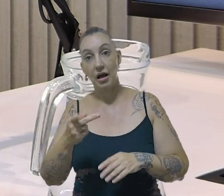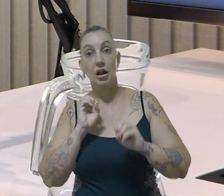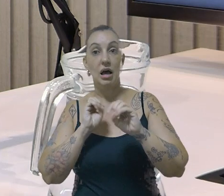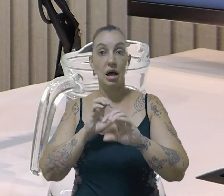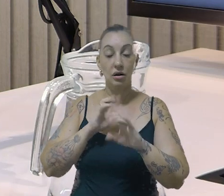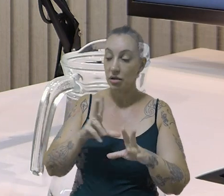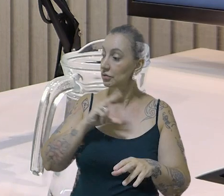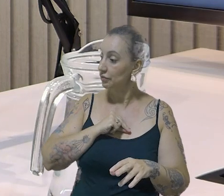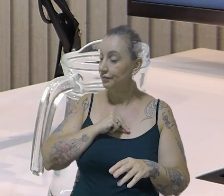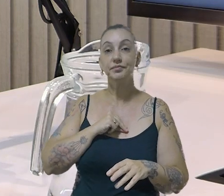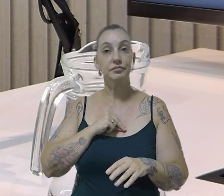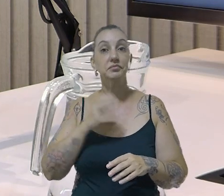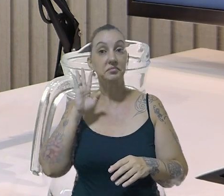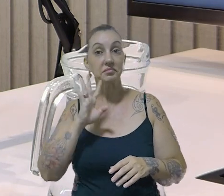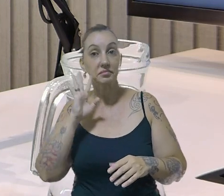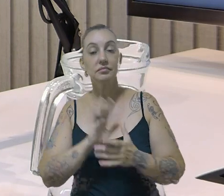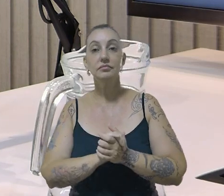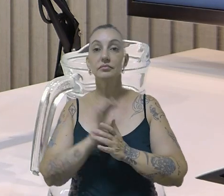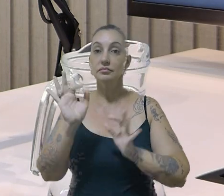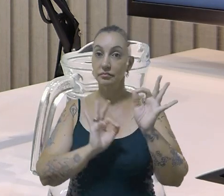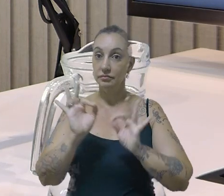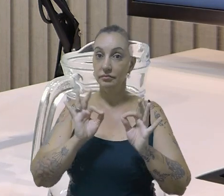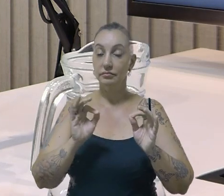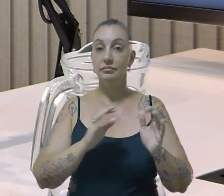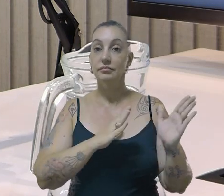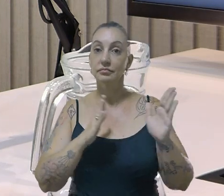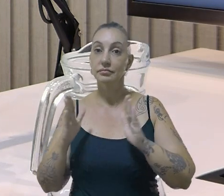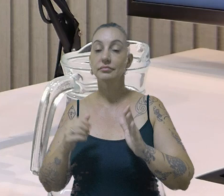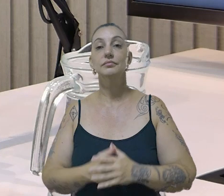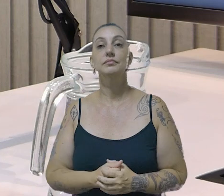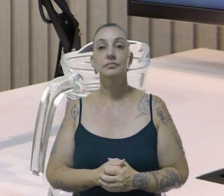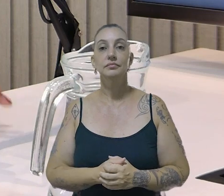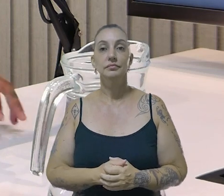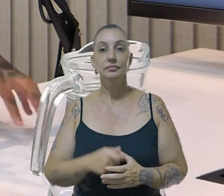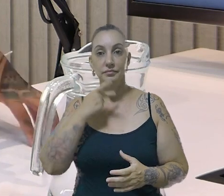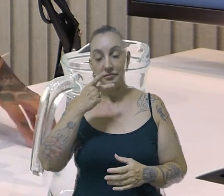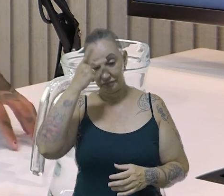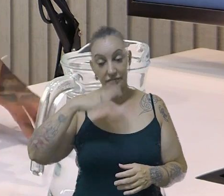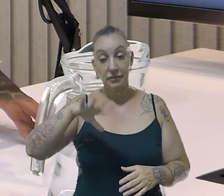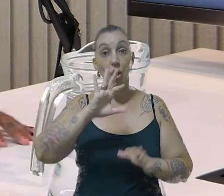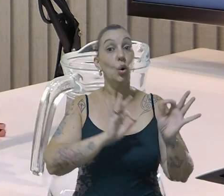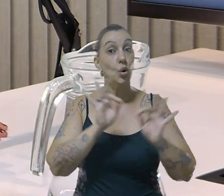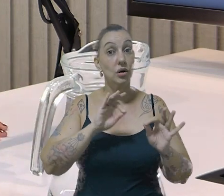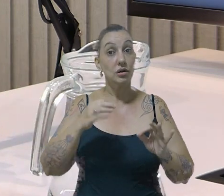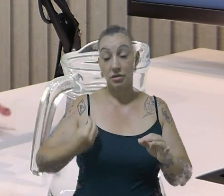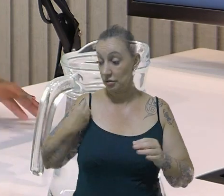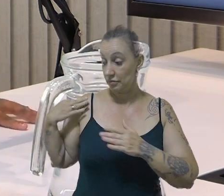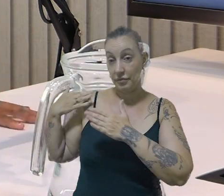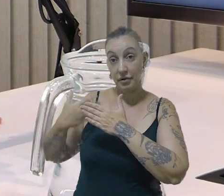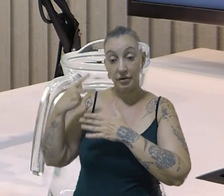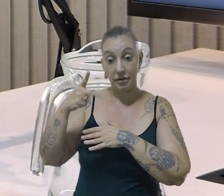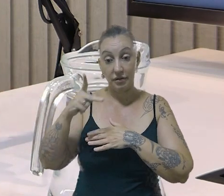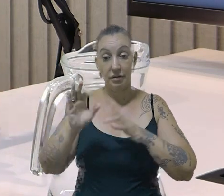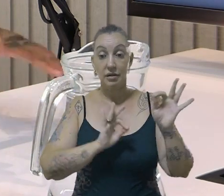falo pô é bem legal eu organizar minha trajetória assim e eu falo muito pras pessoas organizem a trajetória de vocês vocês estão